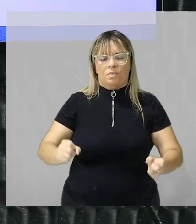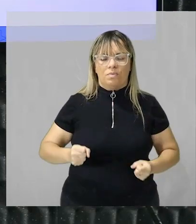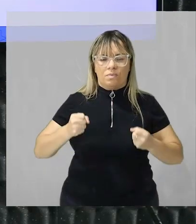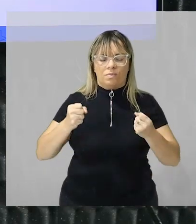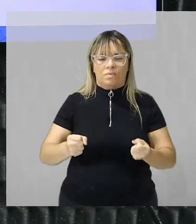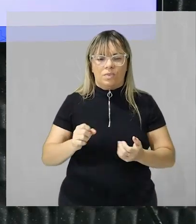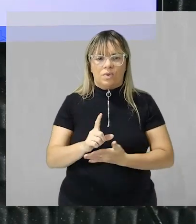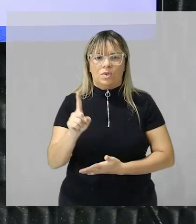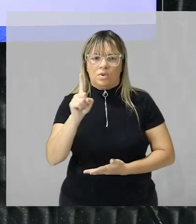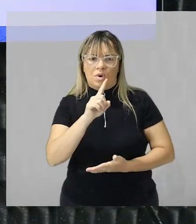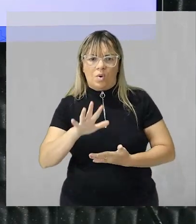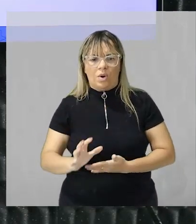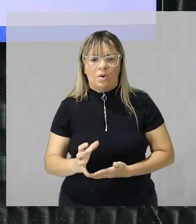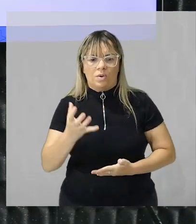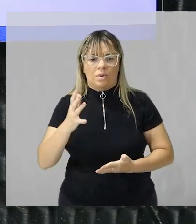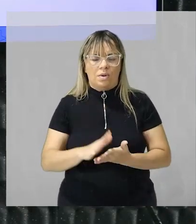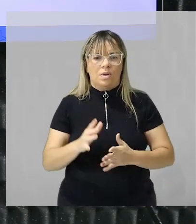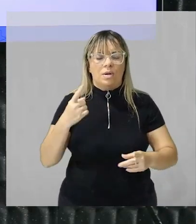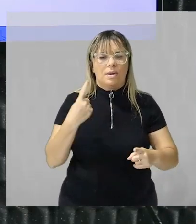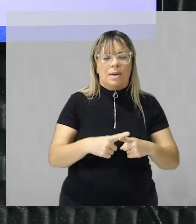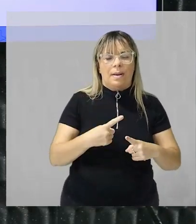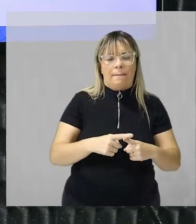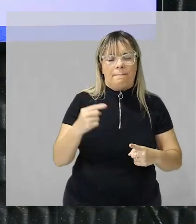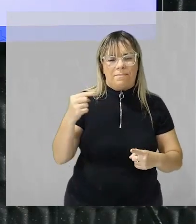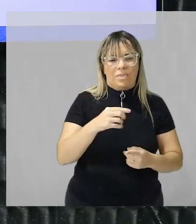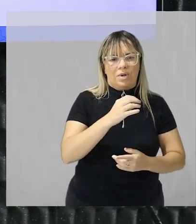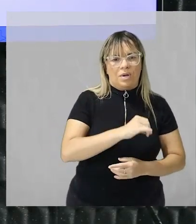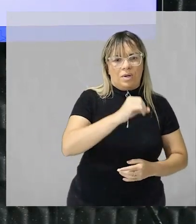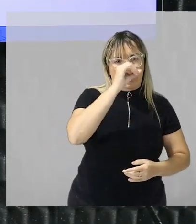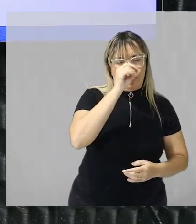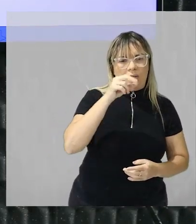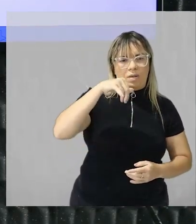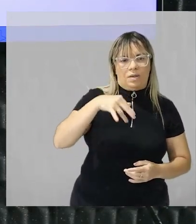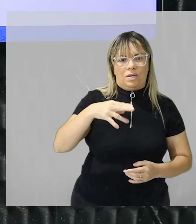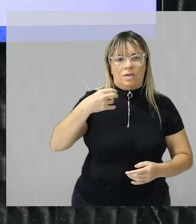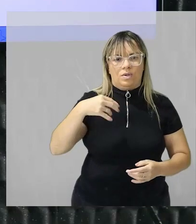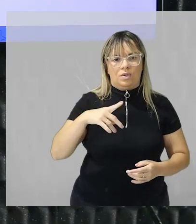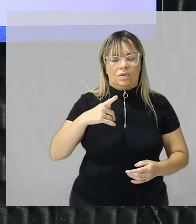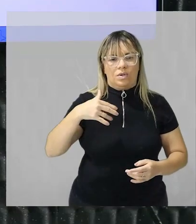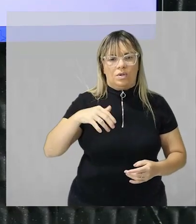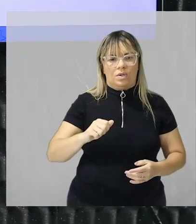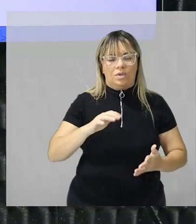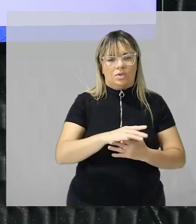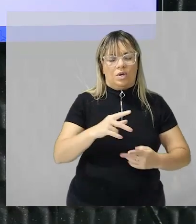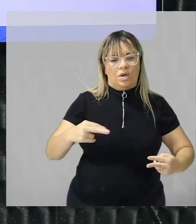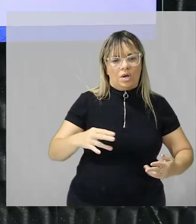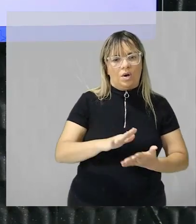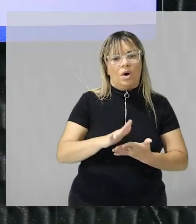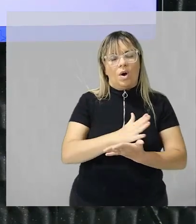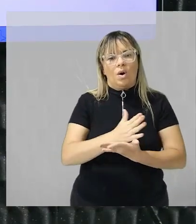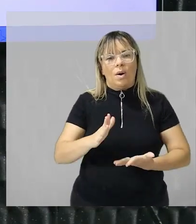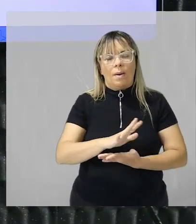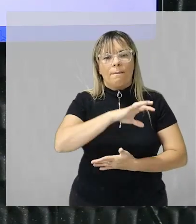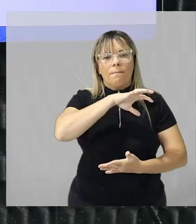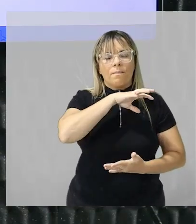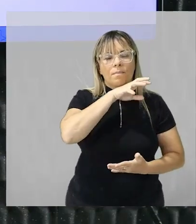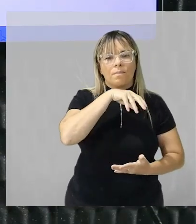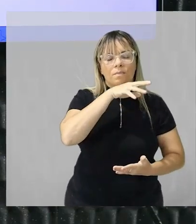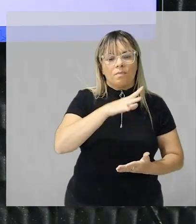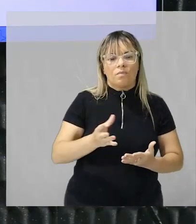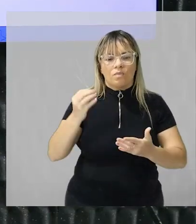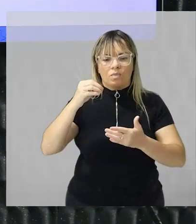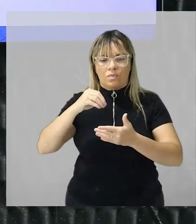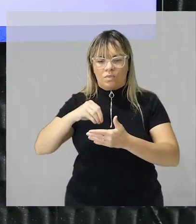possibilitou que isso não ocorresse mais. Por quê? A insulina que era tirada, por exemplo, do pâncreas de animais, ao ser inoculada